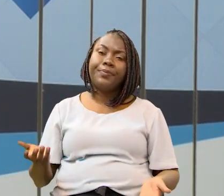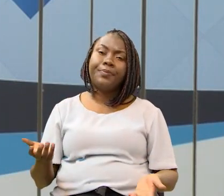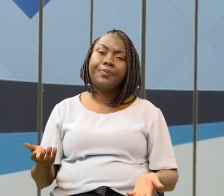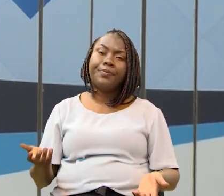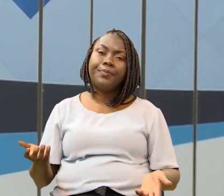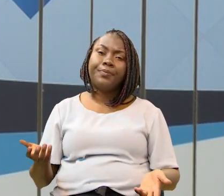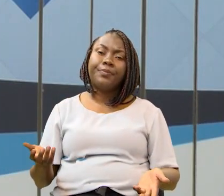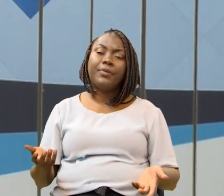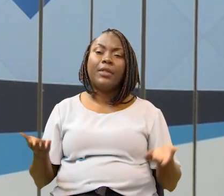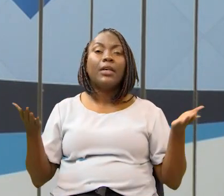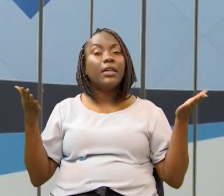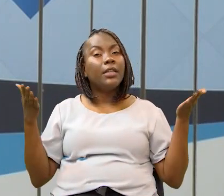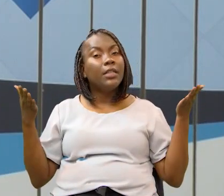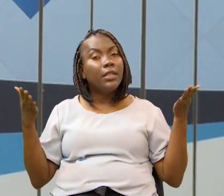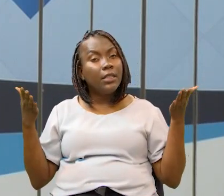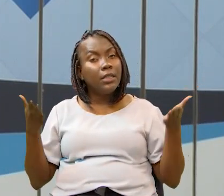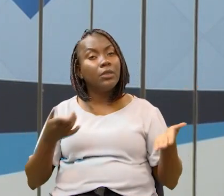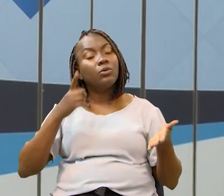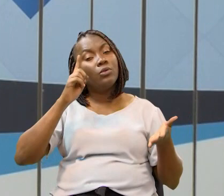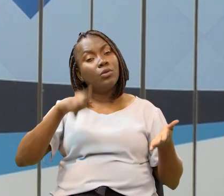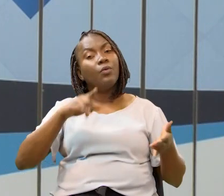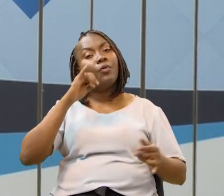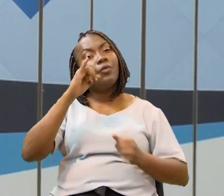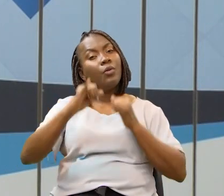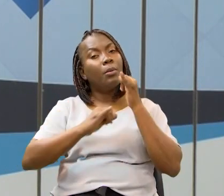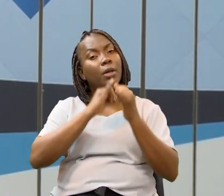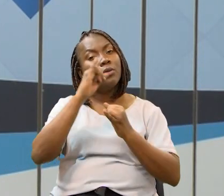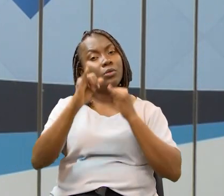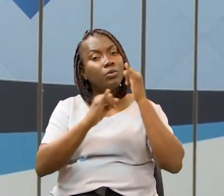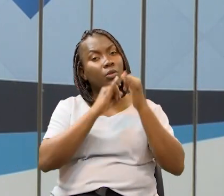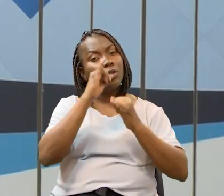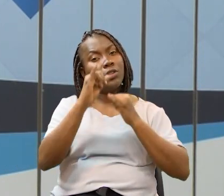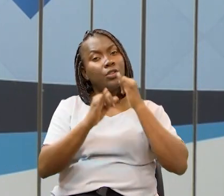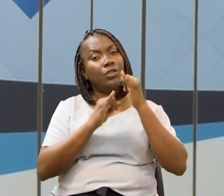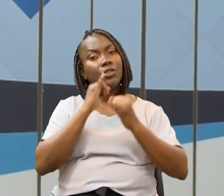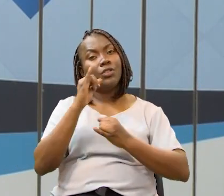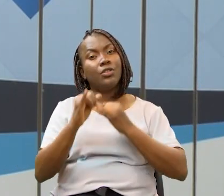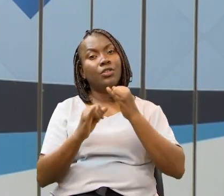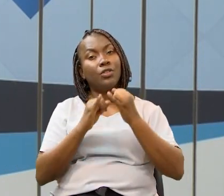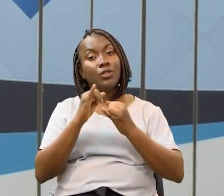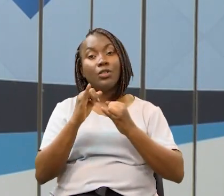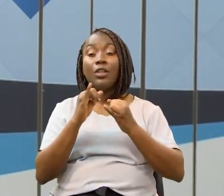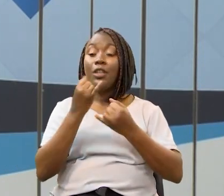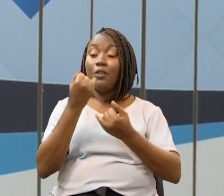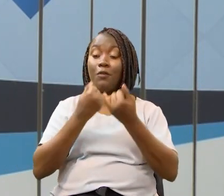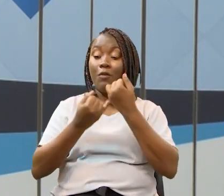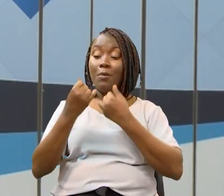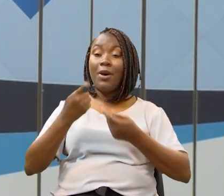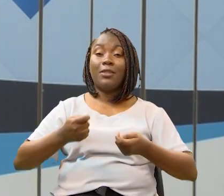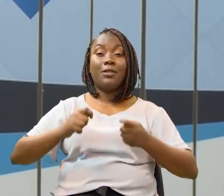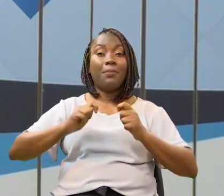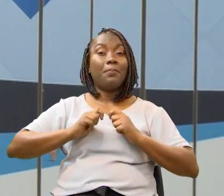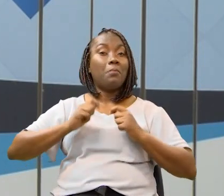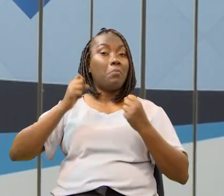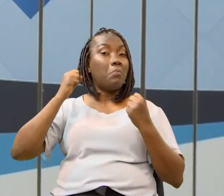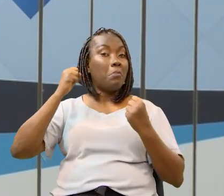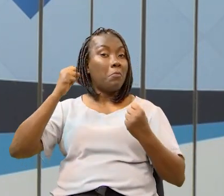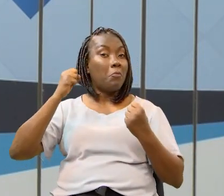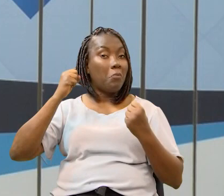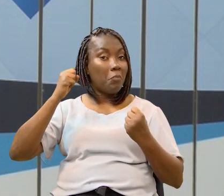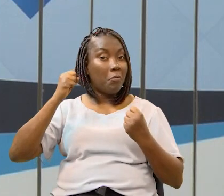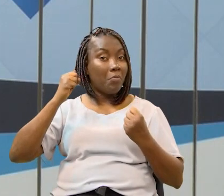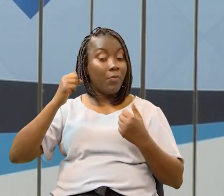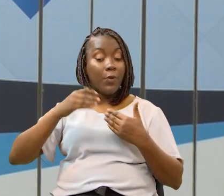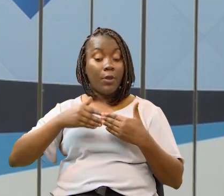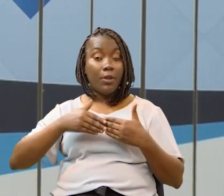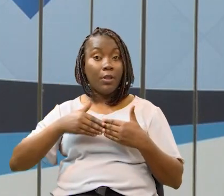Então, isso são informações. Sim. Informações traz poder. Exato. né?